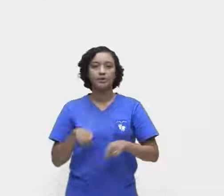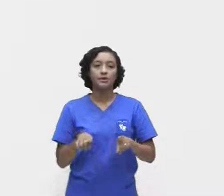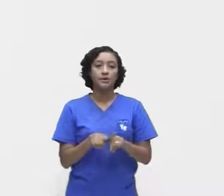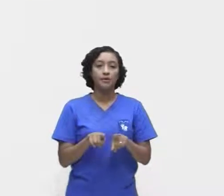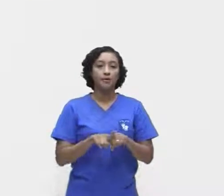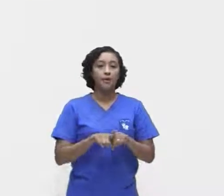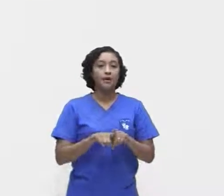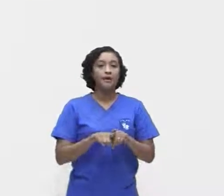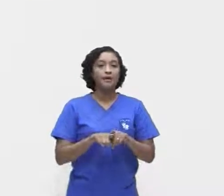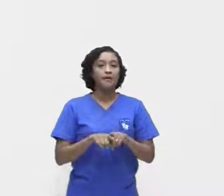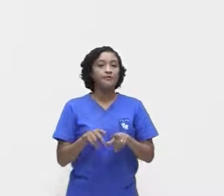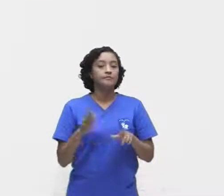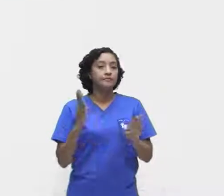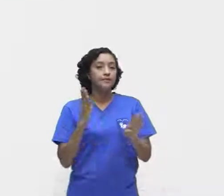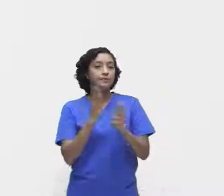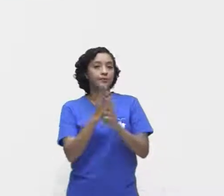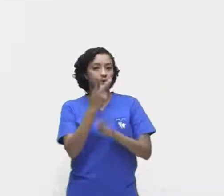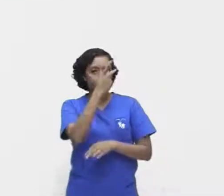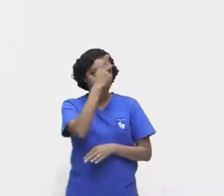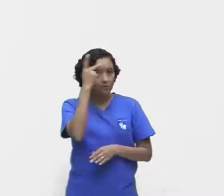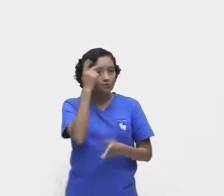nos auxiliar e